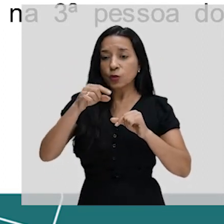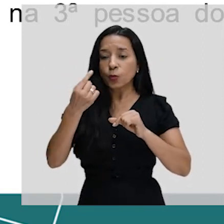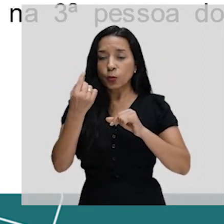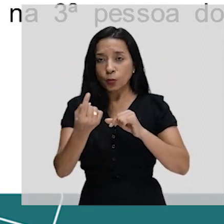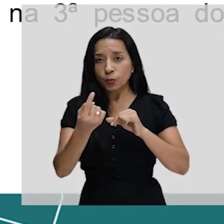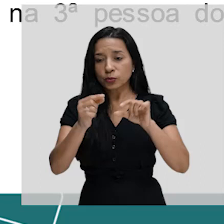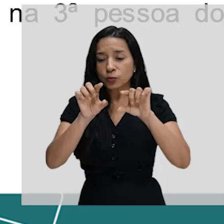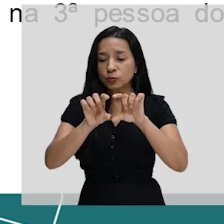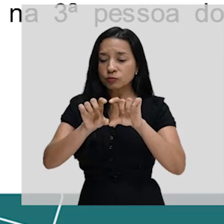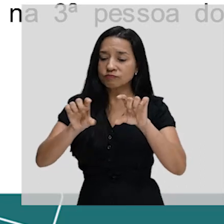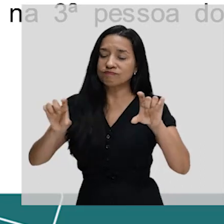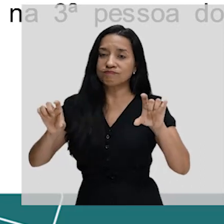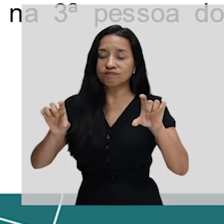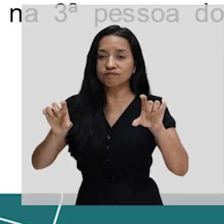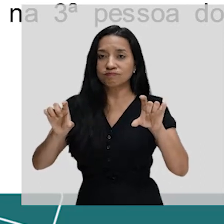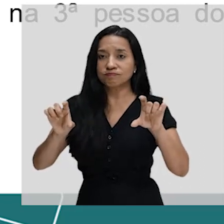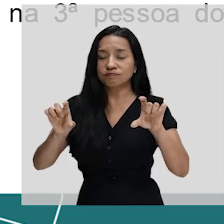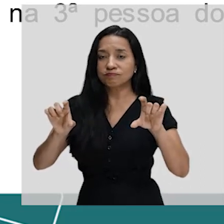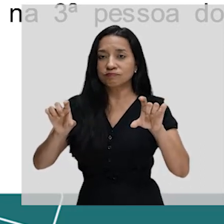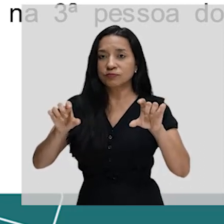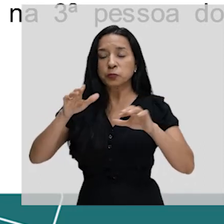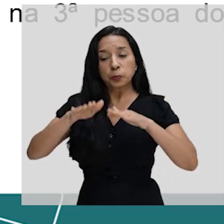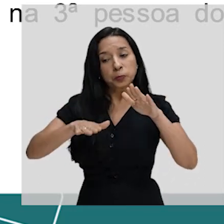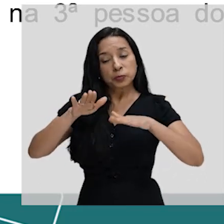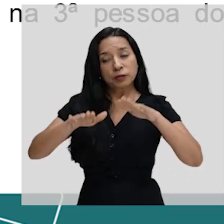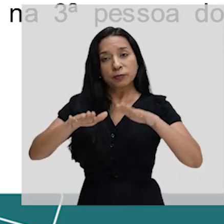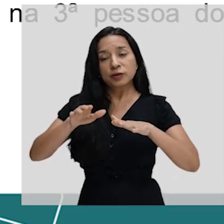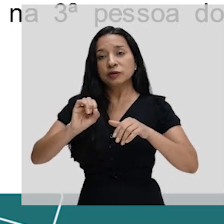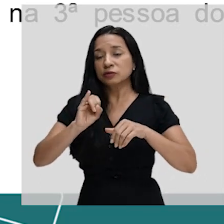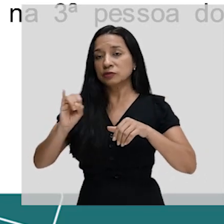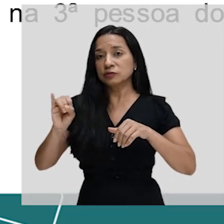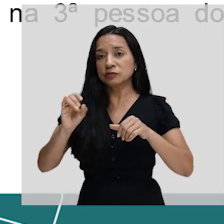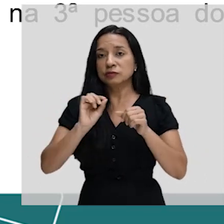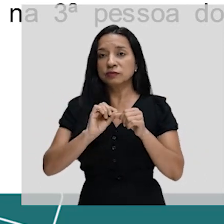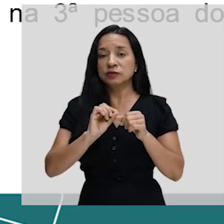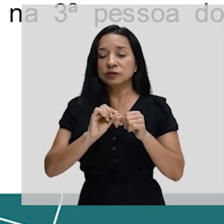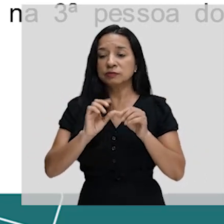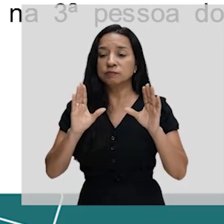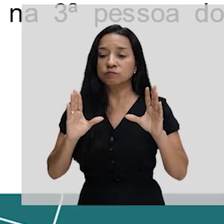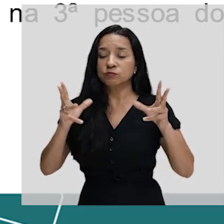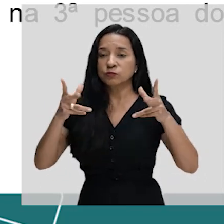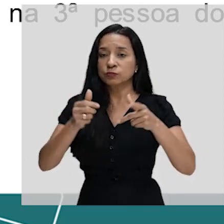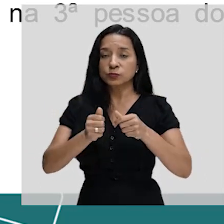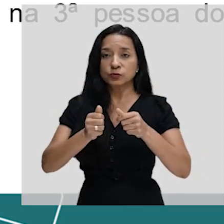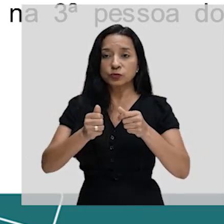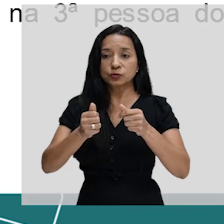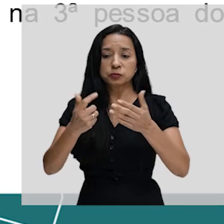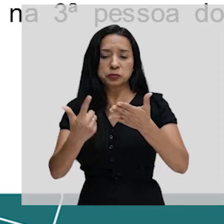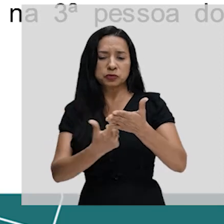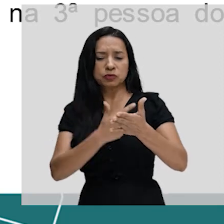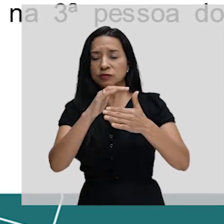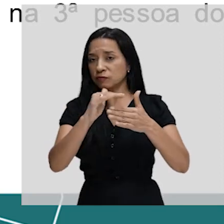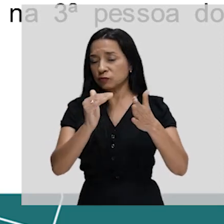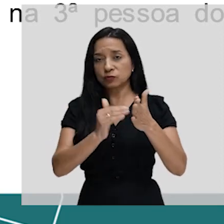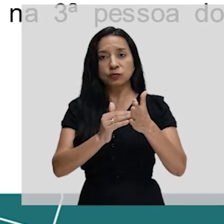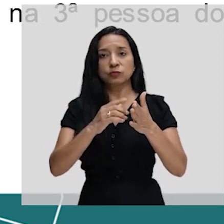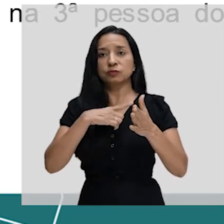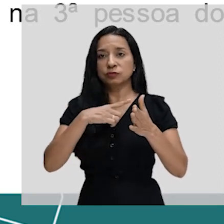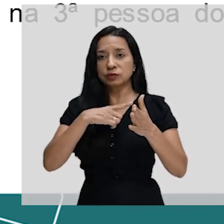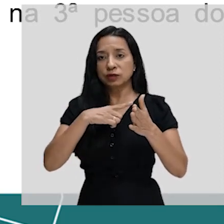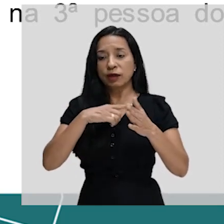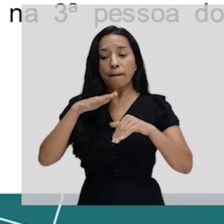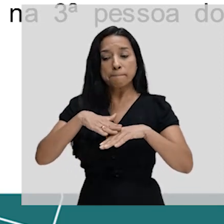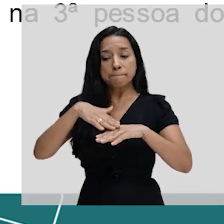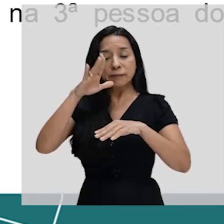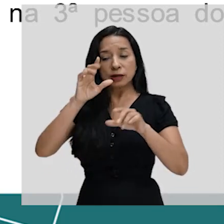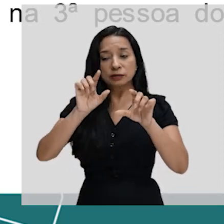único parágrafo. Então, depende também, se você for fazer o resumo de uma obra inteira, aí a gente vai ter mais